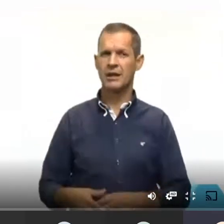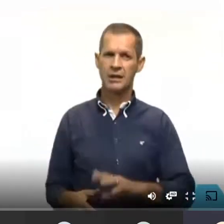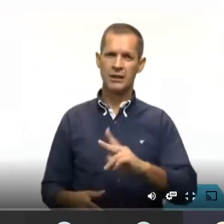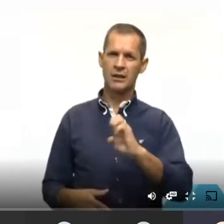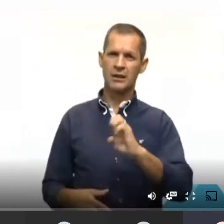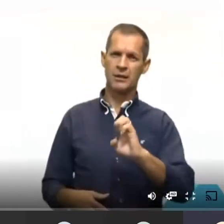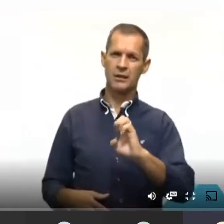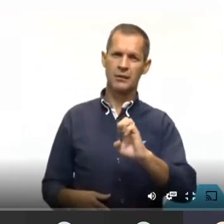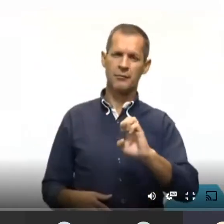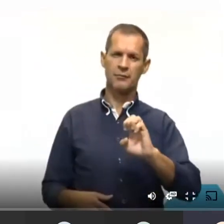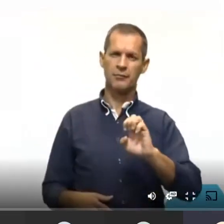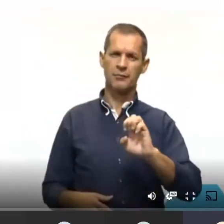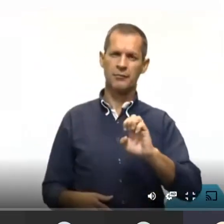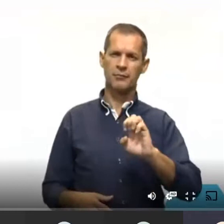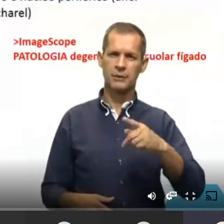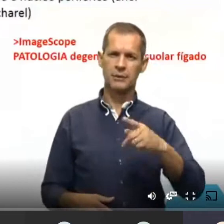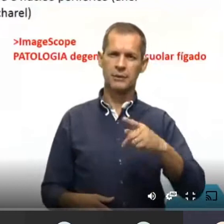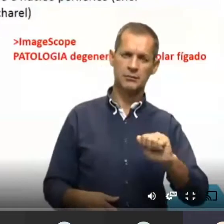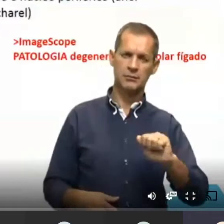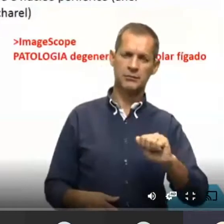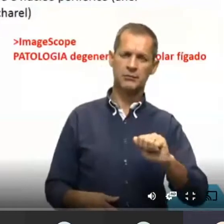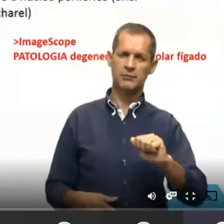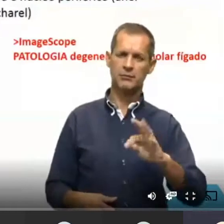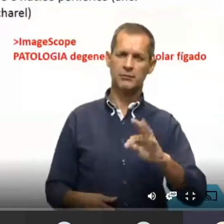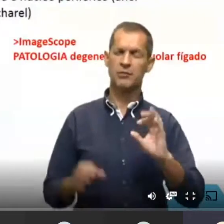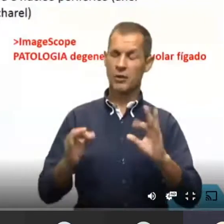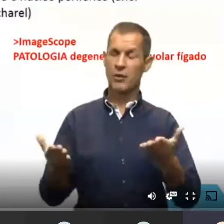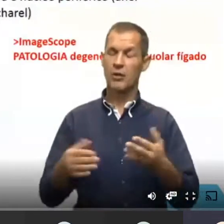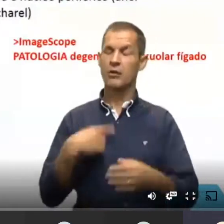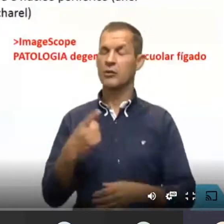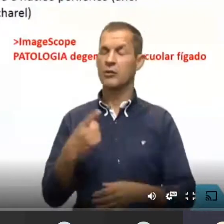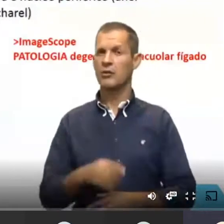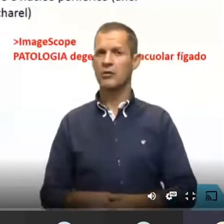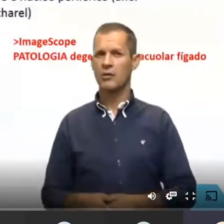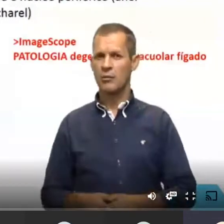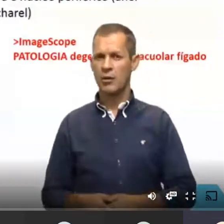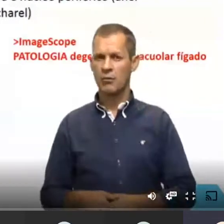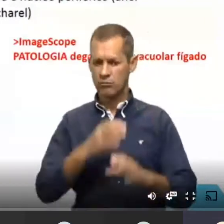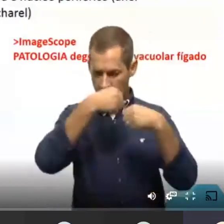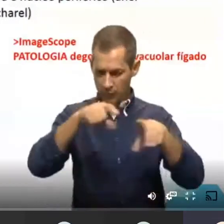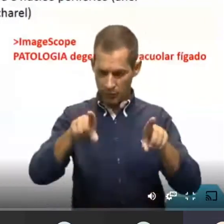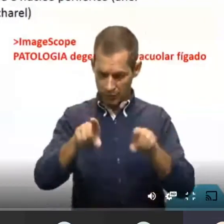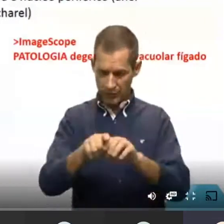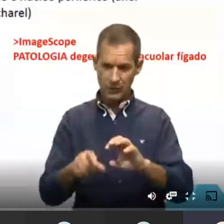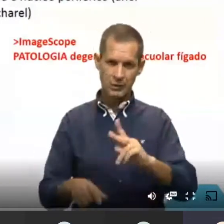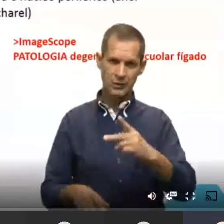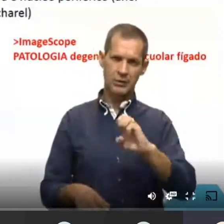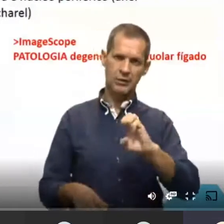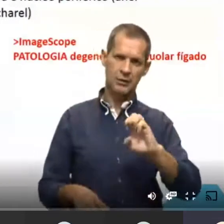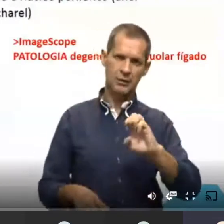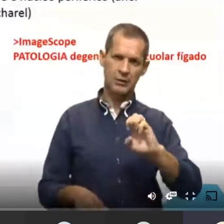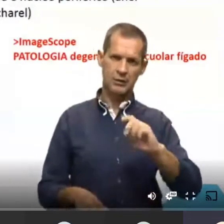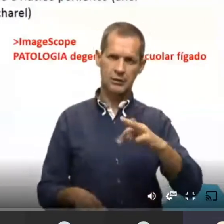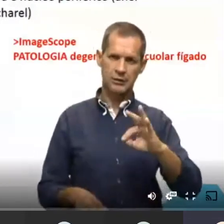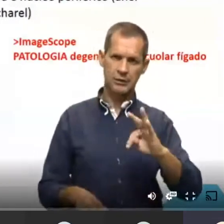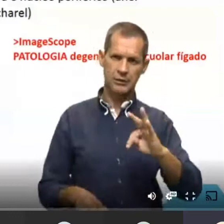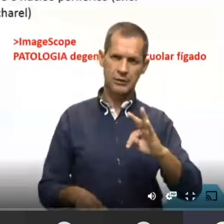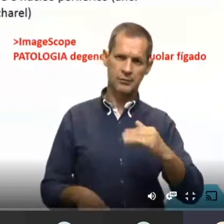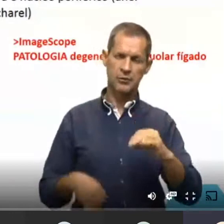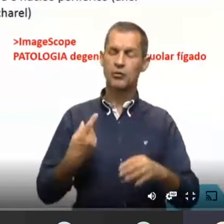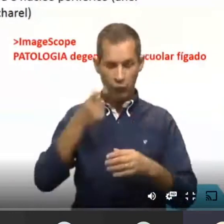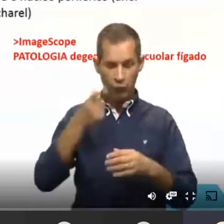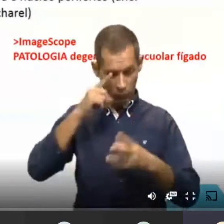intrahepático, certo? Então agora, vamos para a nossa lâmina de esteatose hepática, onde a gente vai